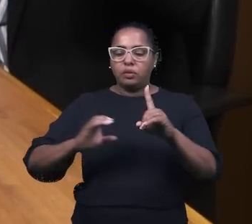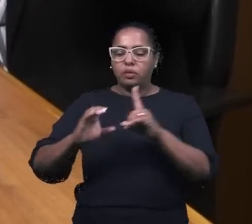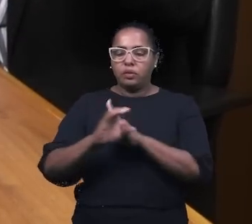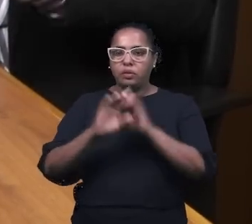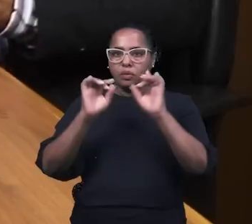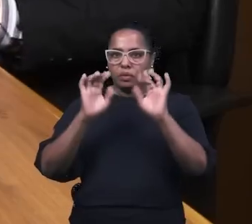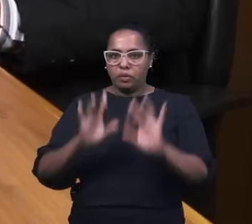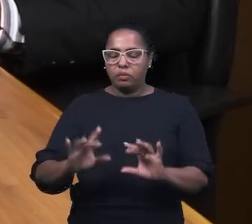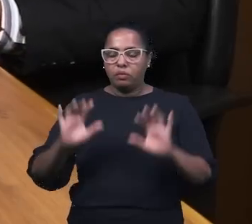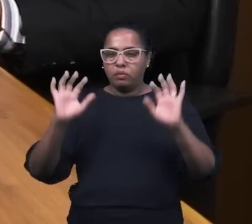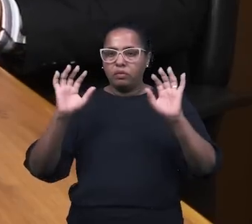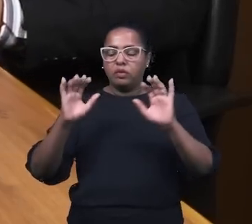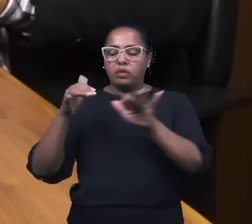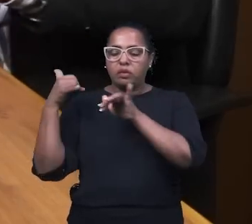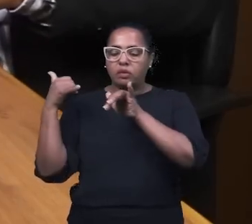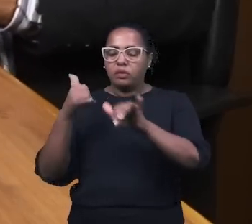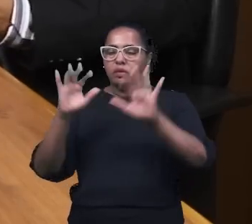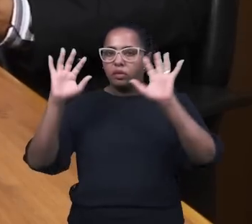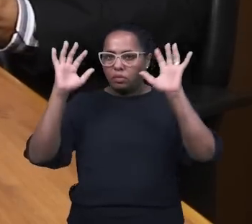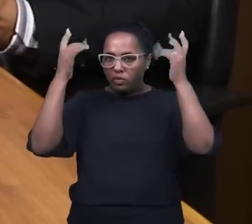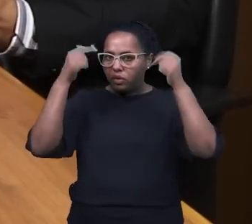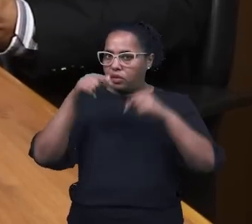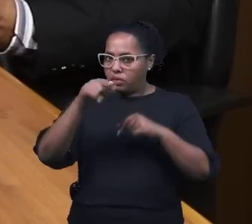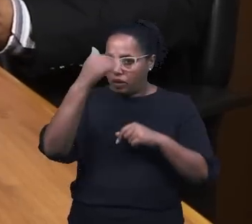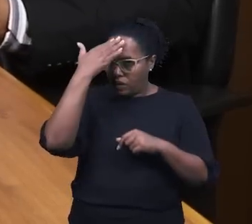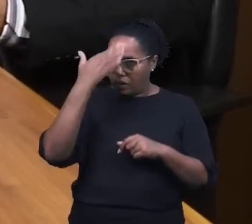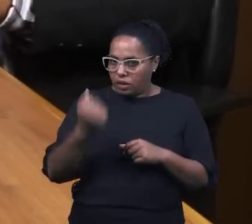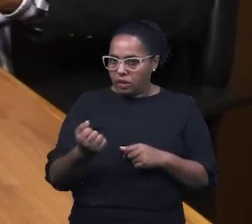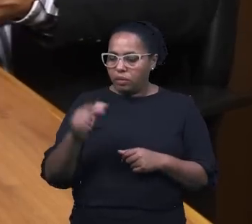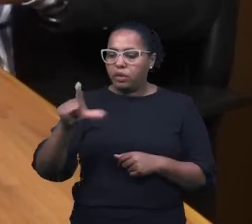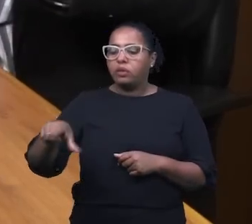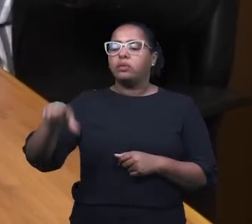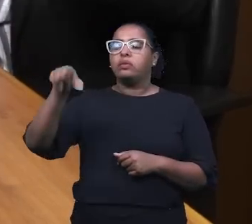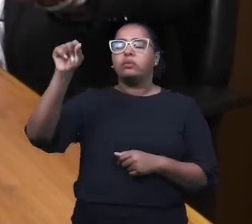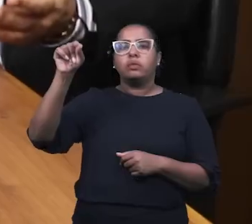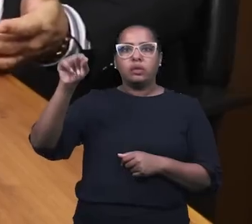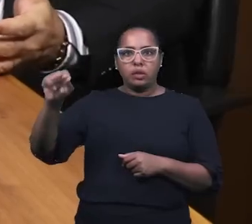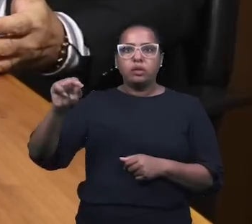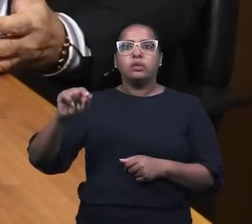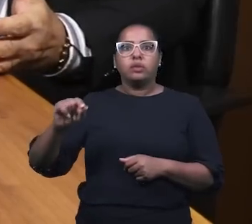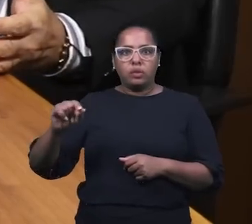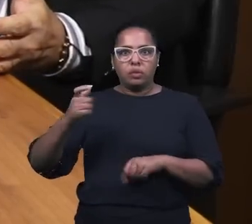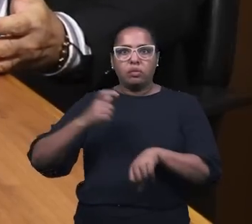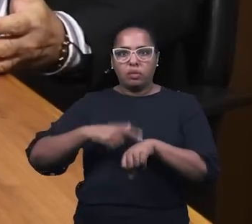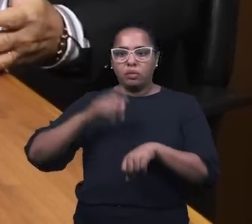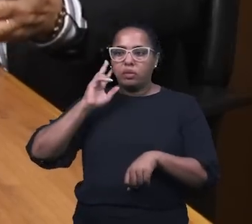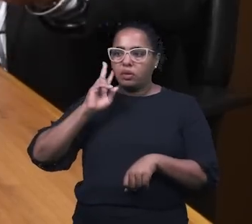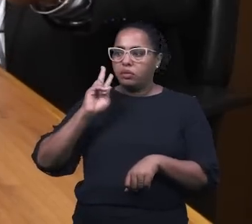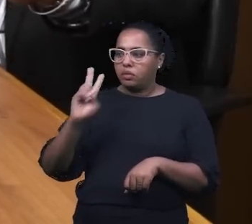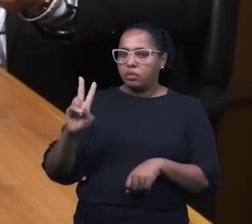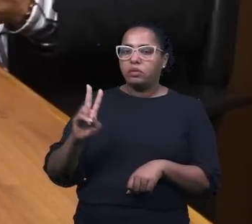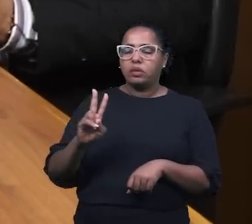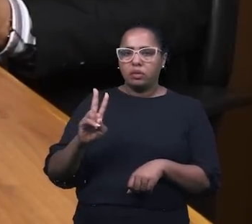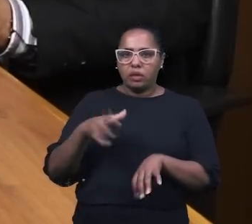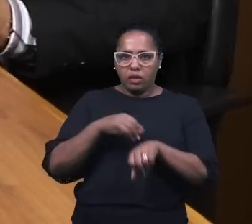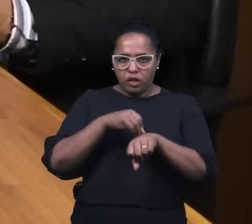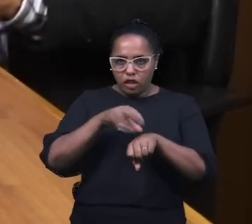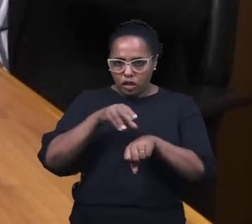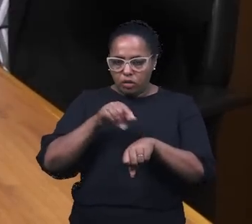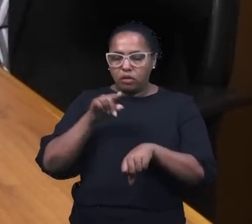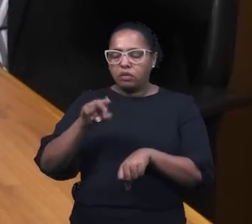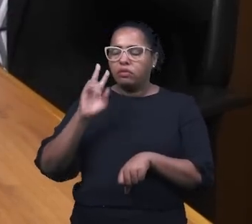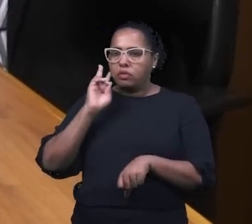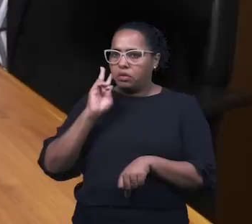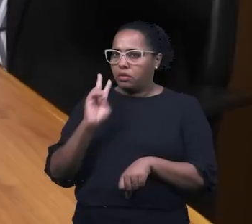Festas, né? E que você, ao saber disso, poder tomar uma decisão a partir daquilo que foi mostrado naquele evento. Eu recomendo que você